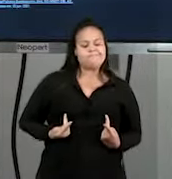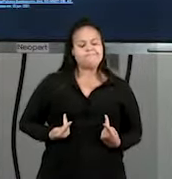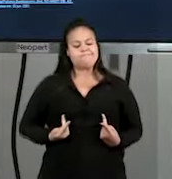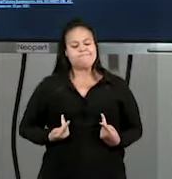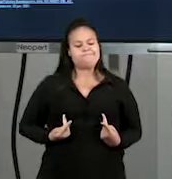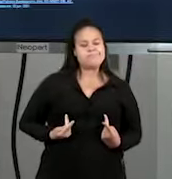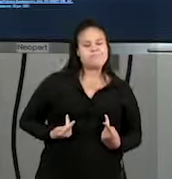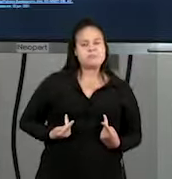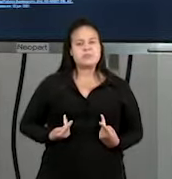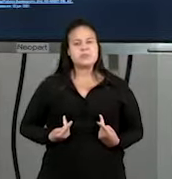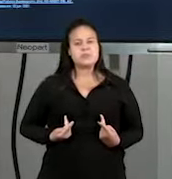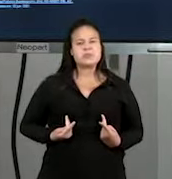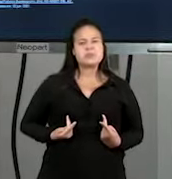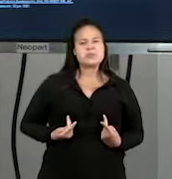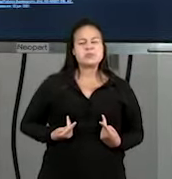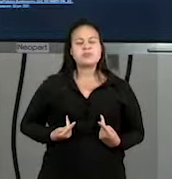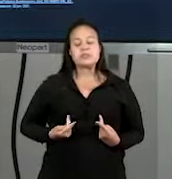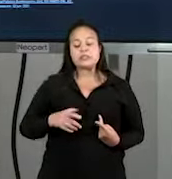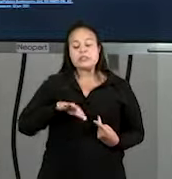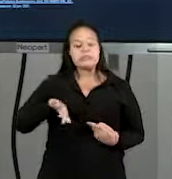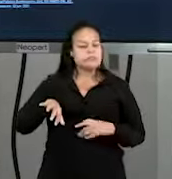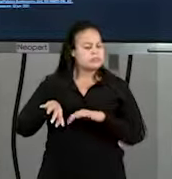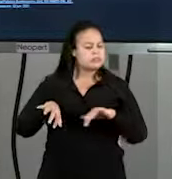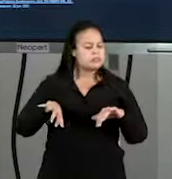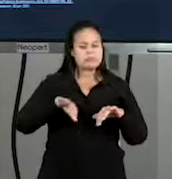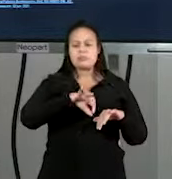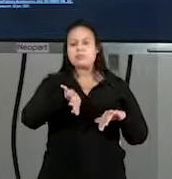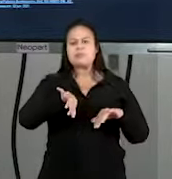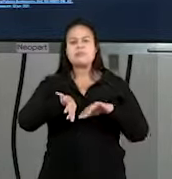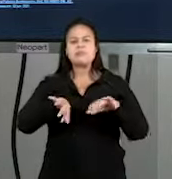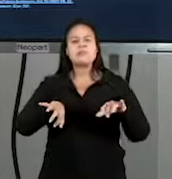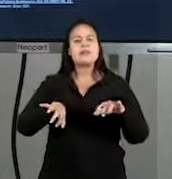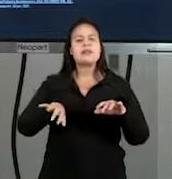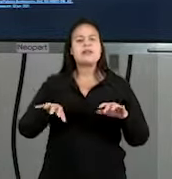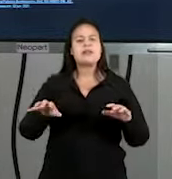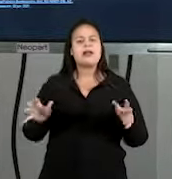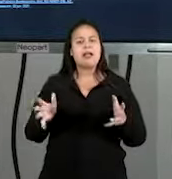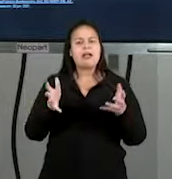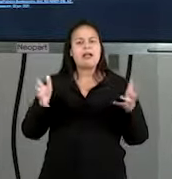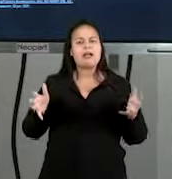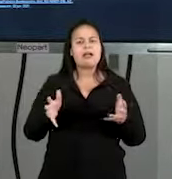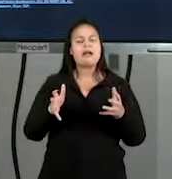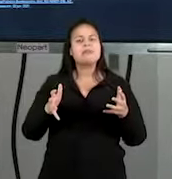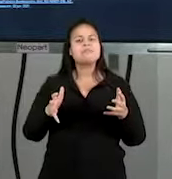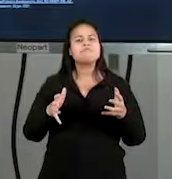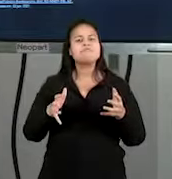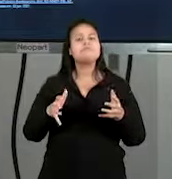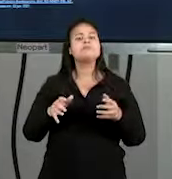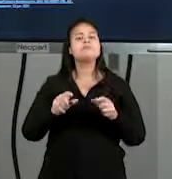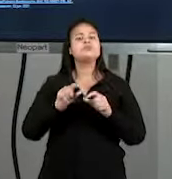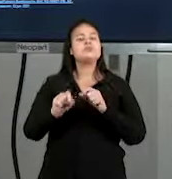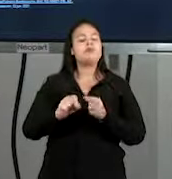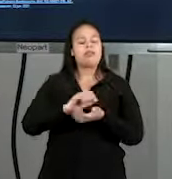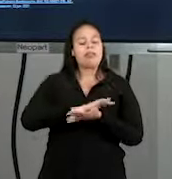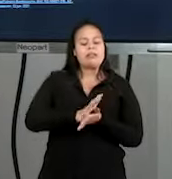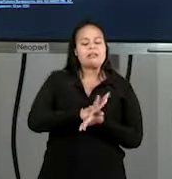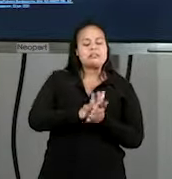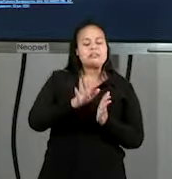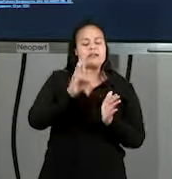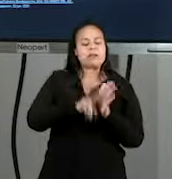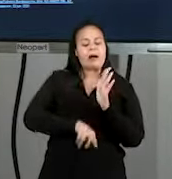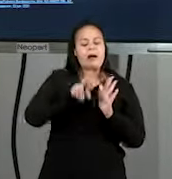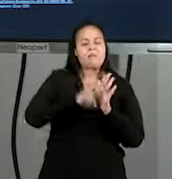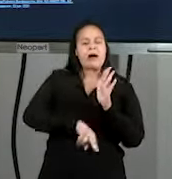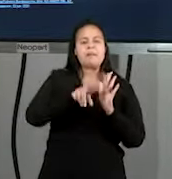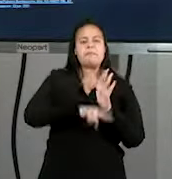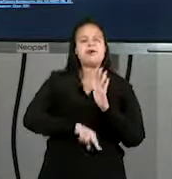conseguir erradicar os preconceitos, erradicar as manifestações racistas e tendenciosas. Então,